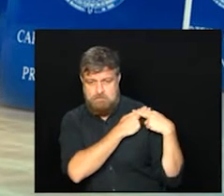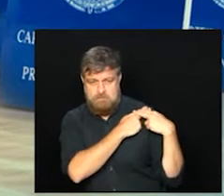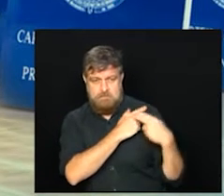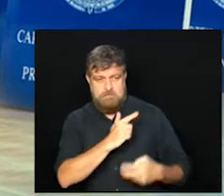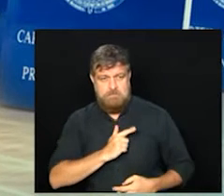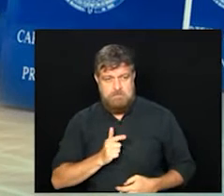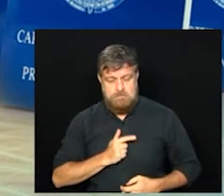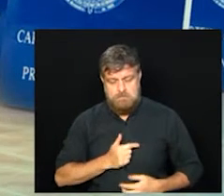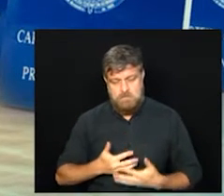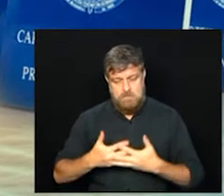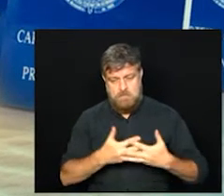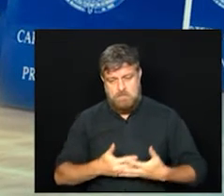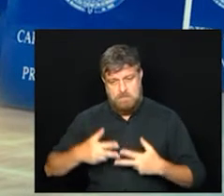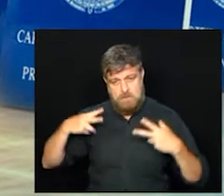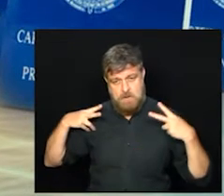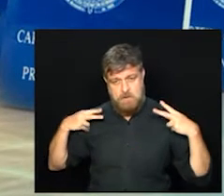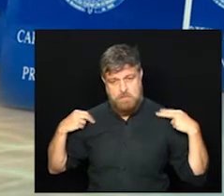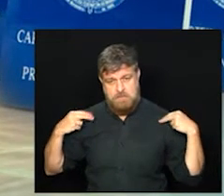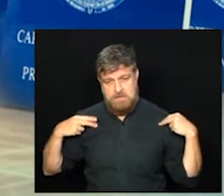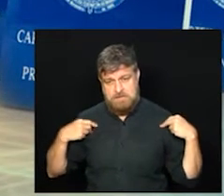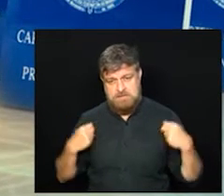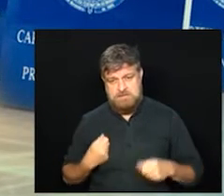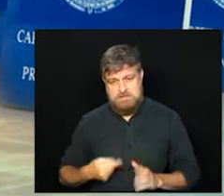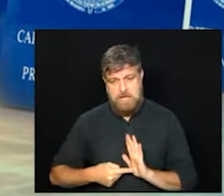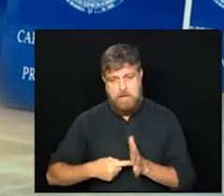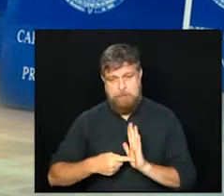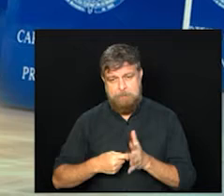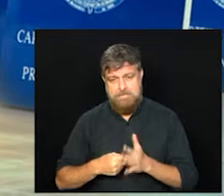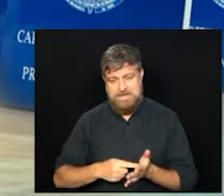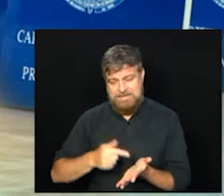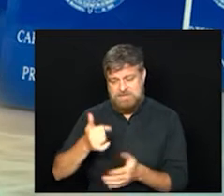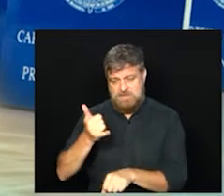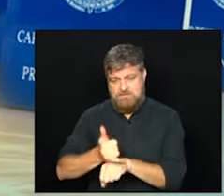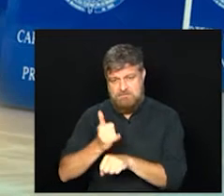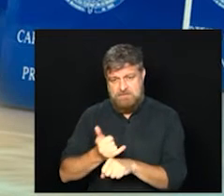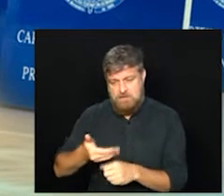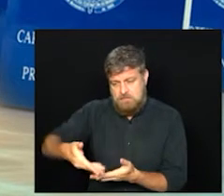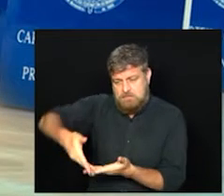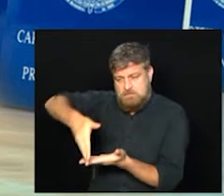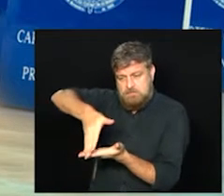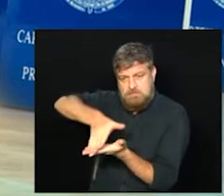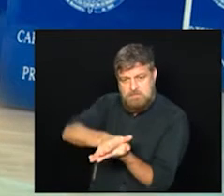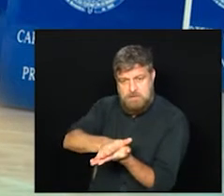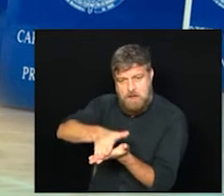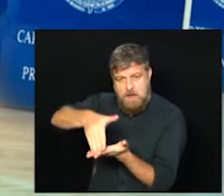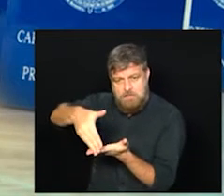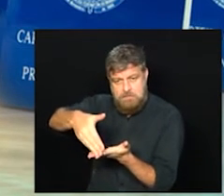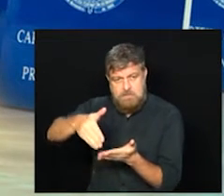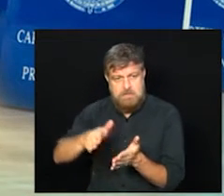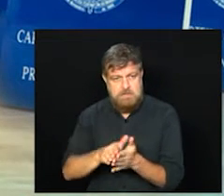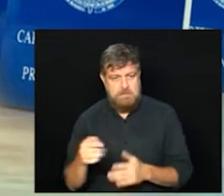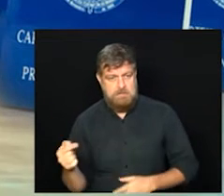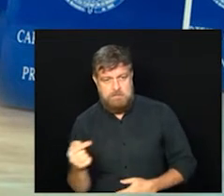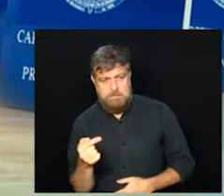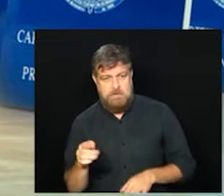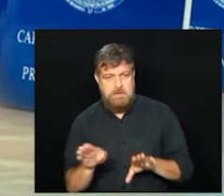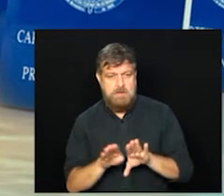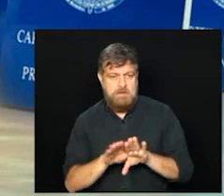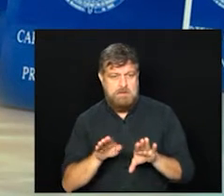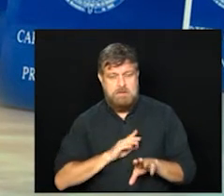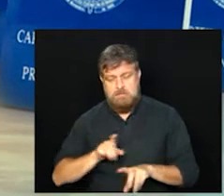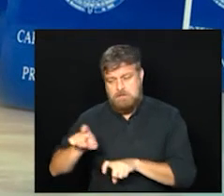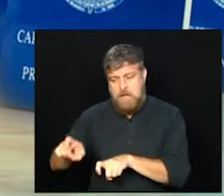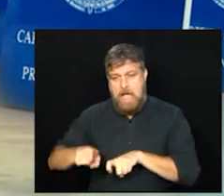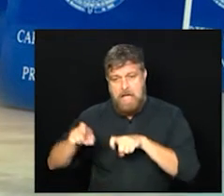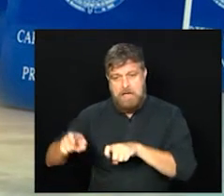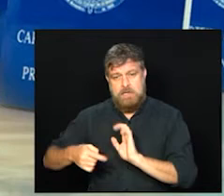caminhão, operador de máquina de dobrar chapas, operador de máquinas de eletroerosão, operador de